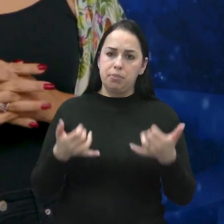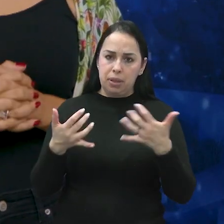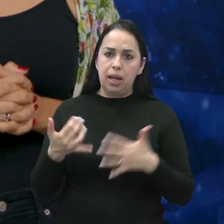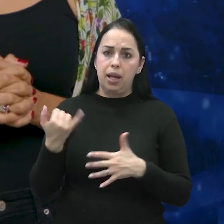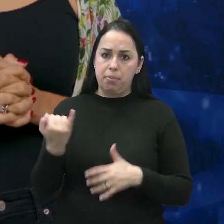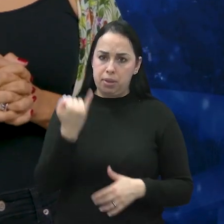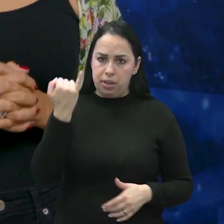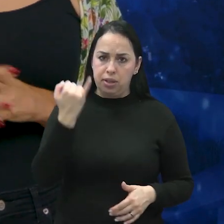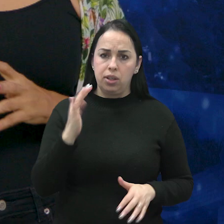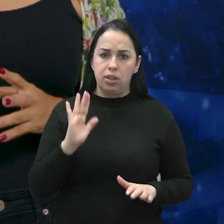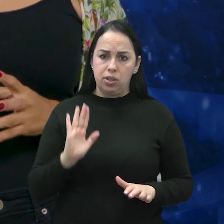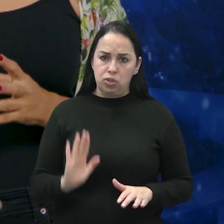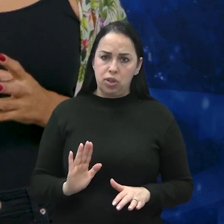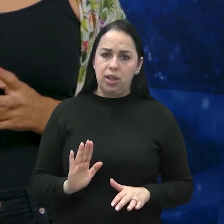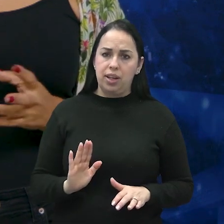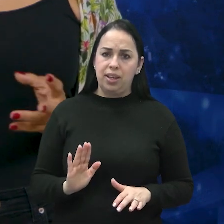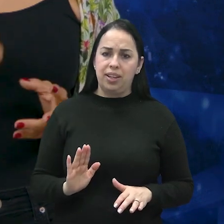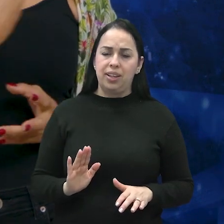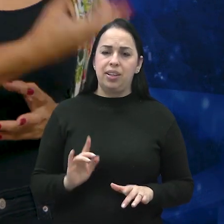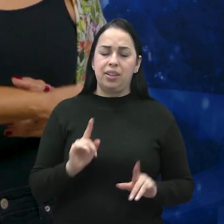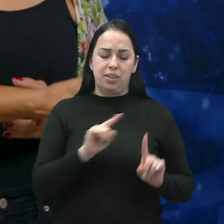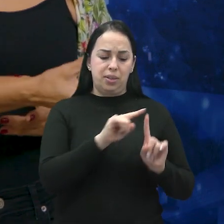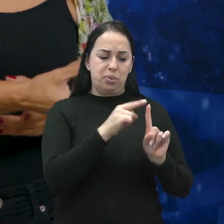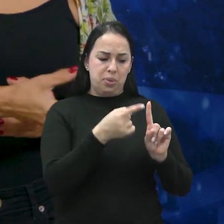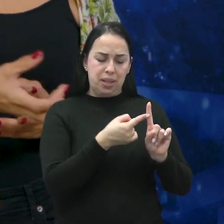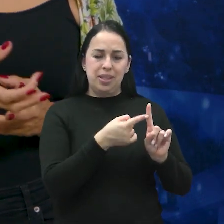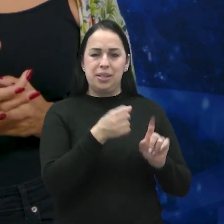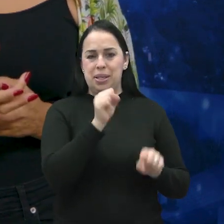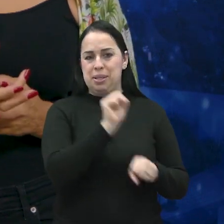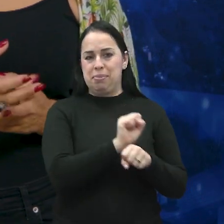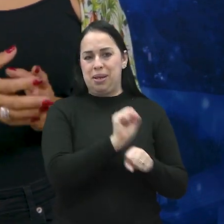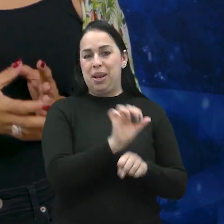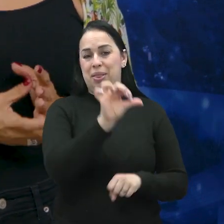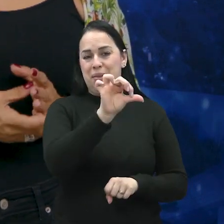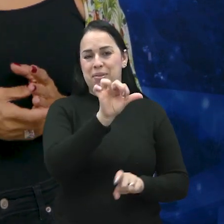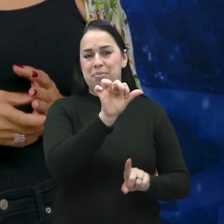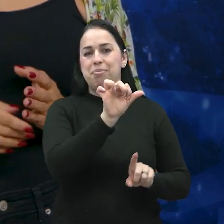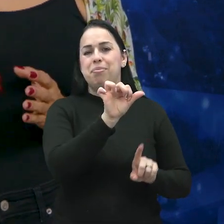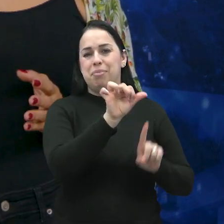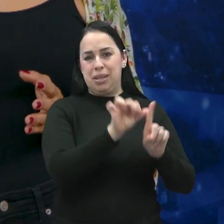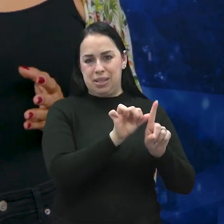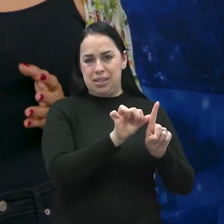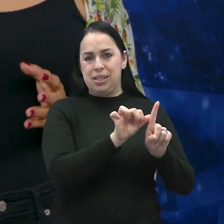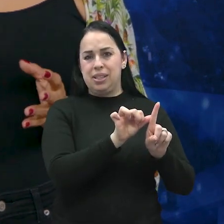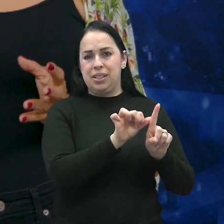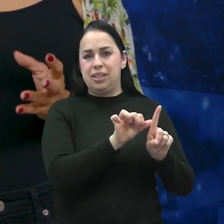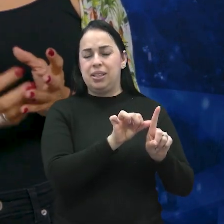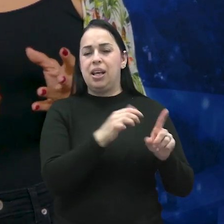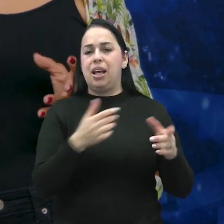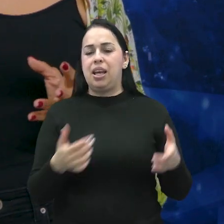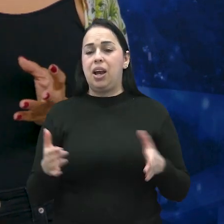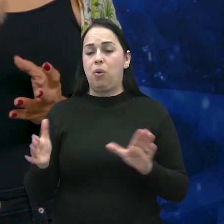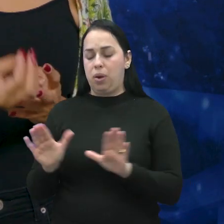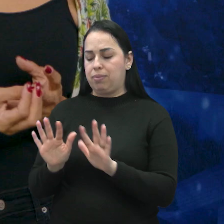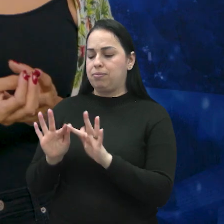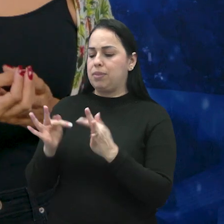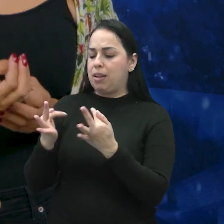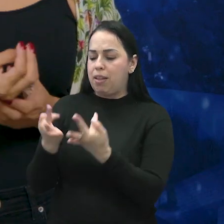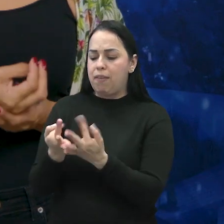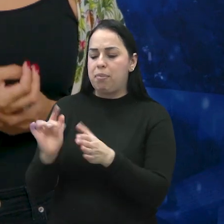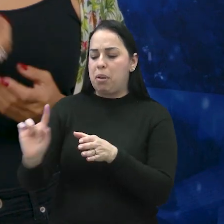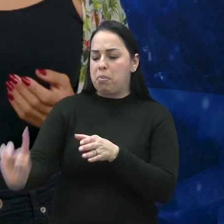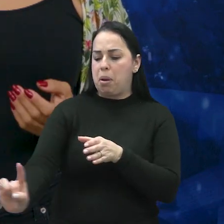a gente, como eu falei, da questão do gestar um filho, eu estou inserindo uma